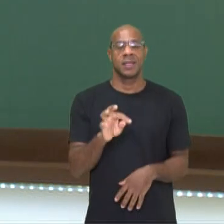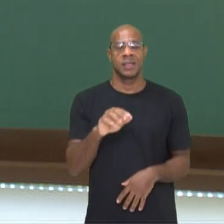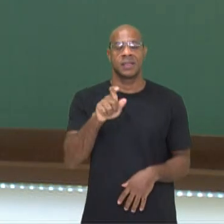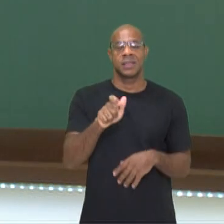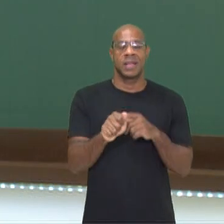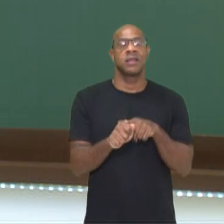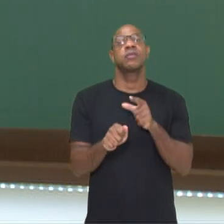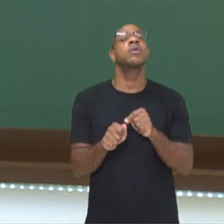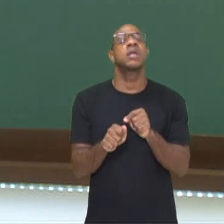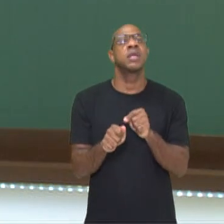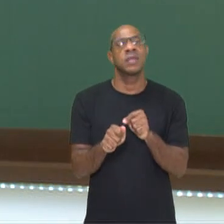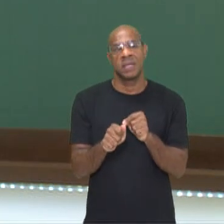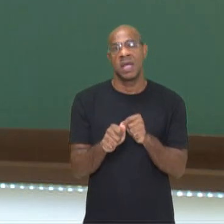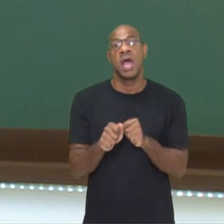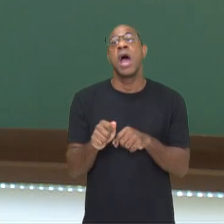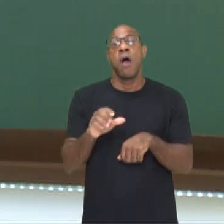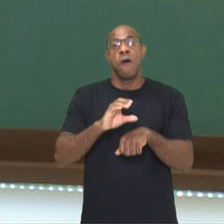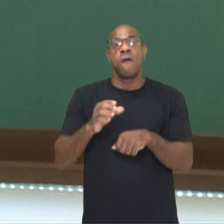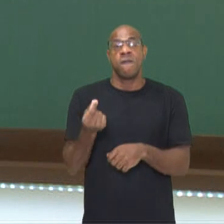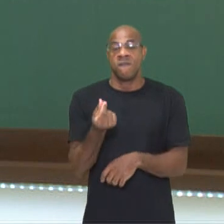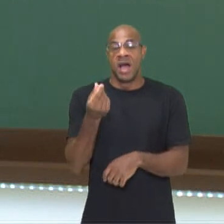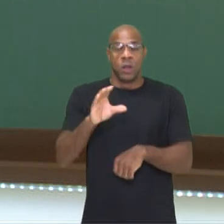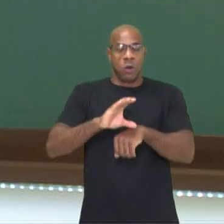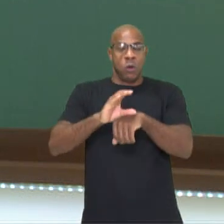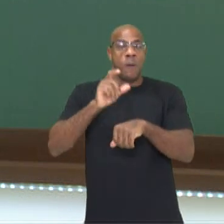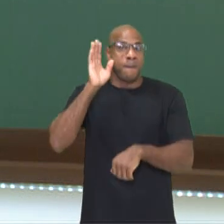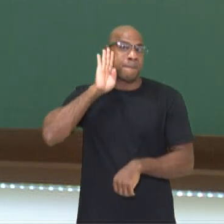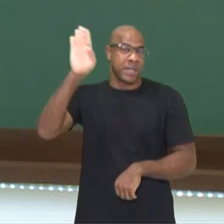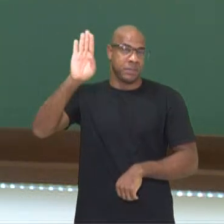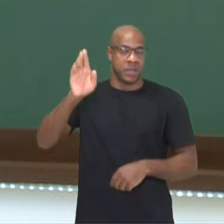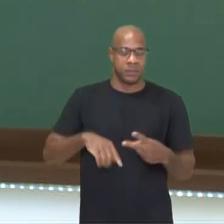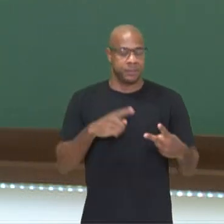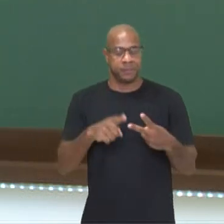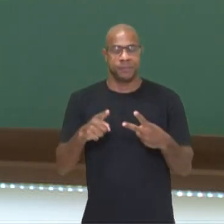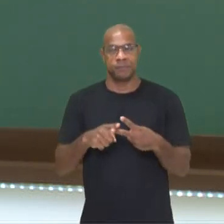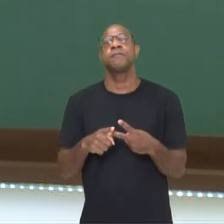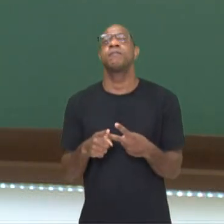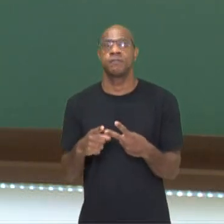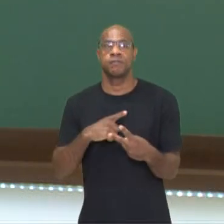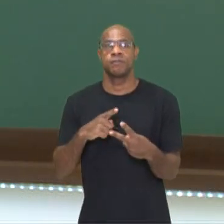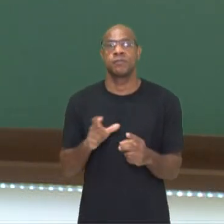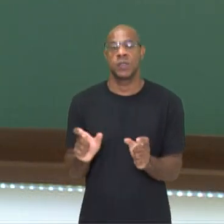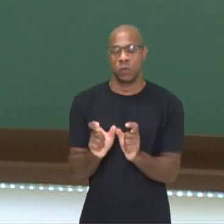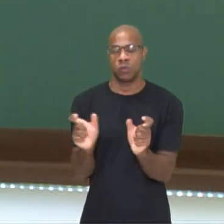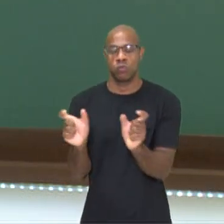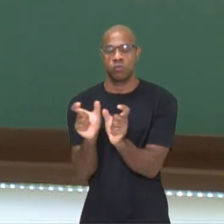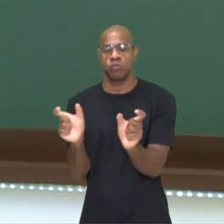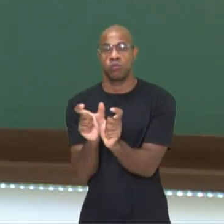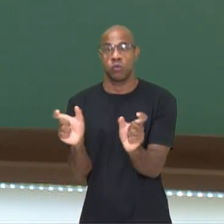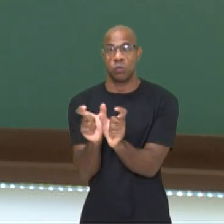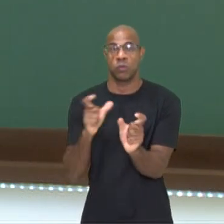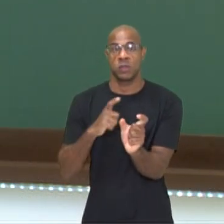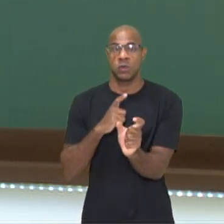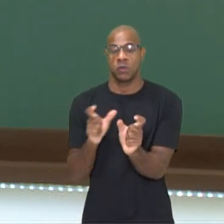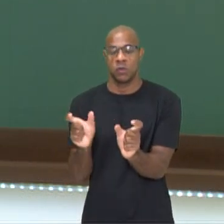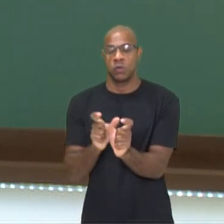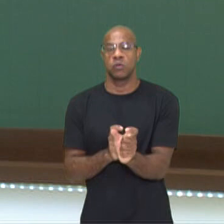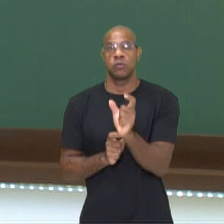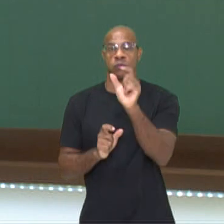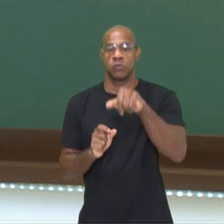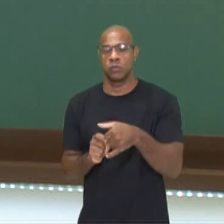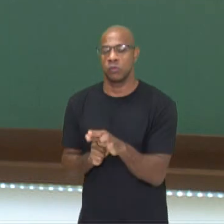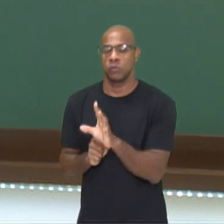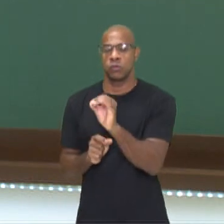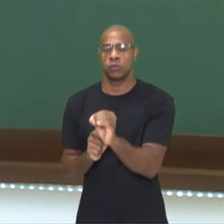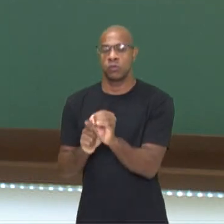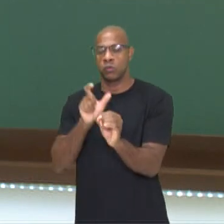valor principal, sobre o capital. Já nos juros compostos, nós temos o famoso juros sobre juro, tá? Então, hoje nós vamos